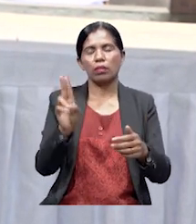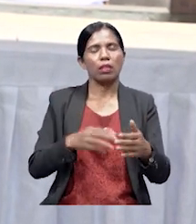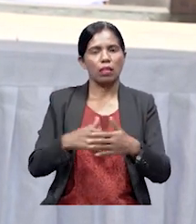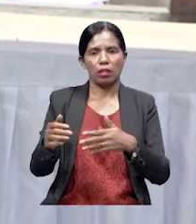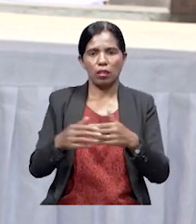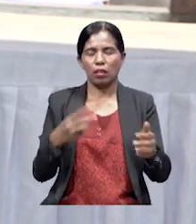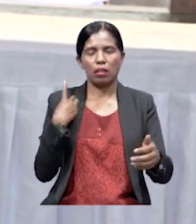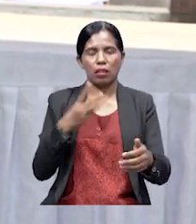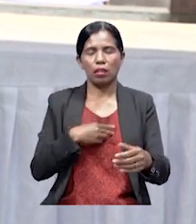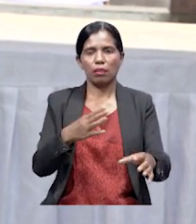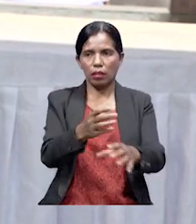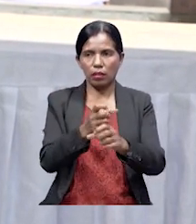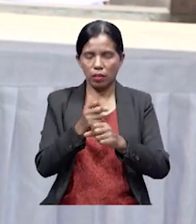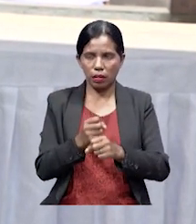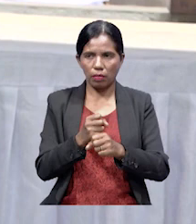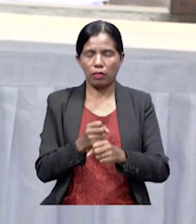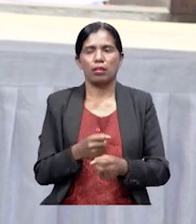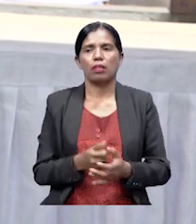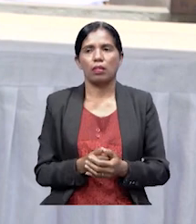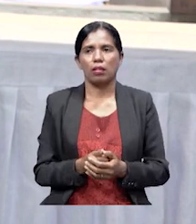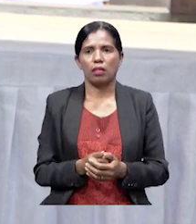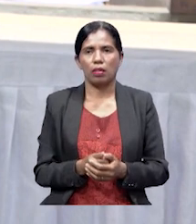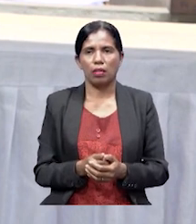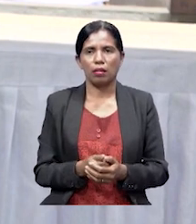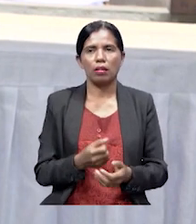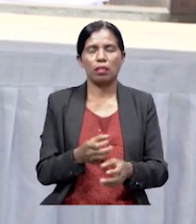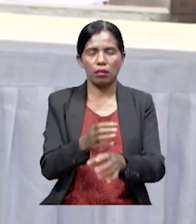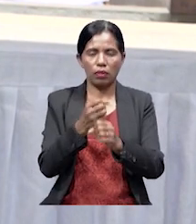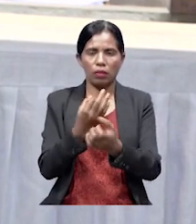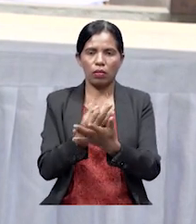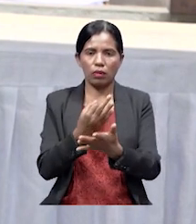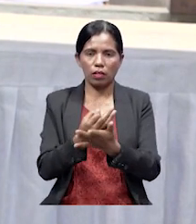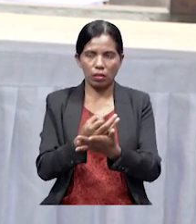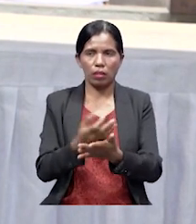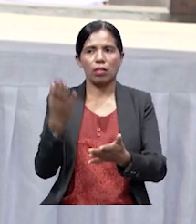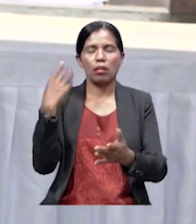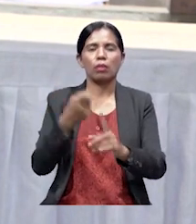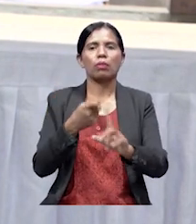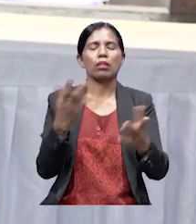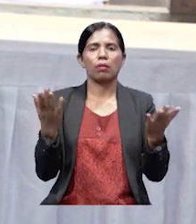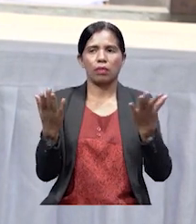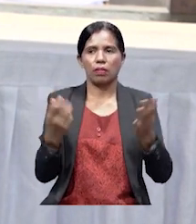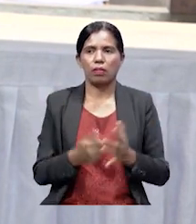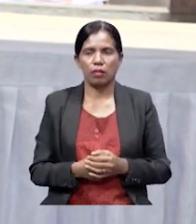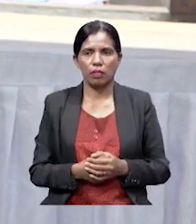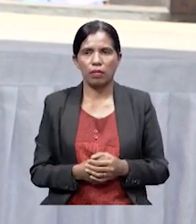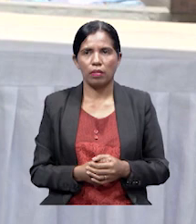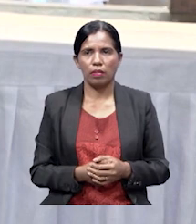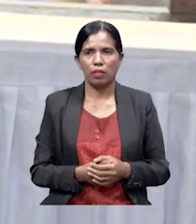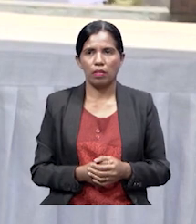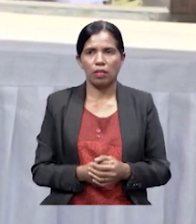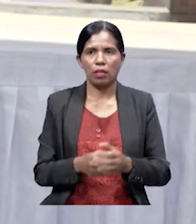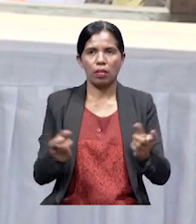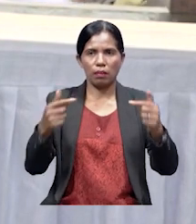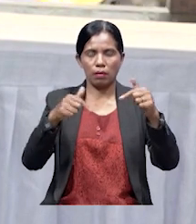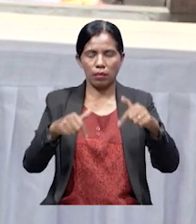bela simu vali resitas petroleum gas mineral ini nih bela mulai musim ini beda terus ini lama ya nih sangat